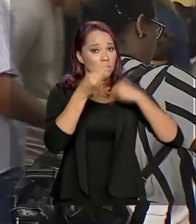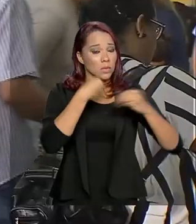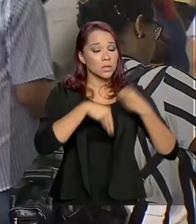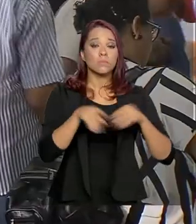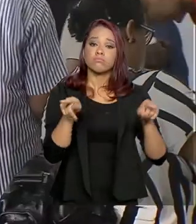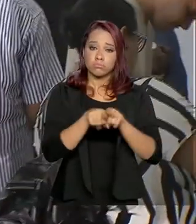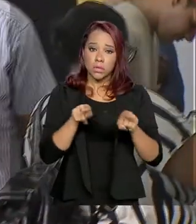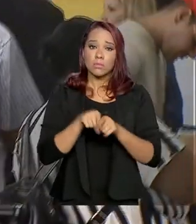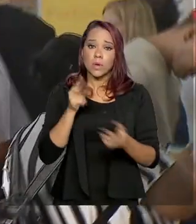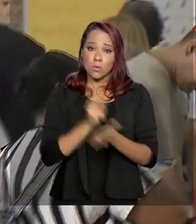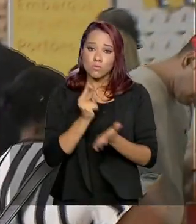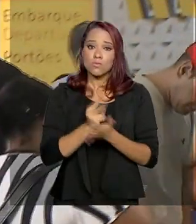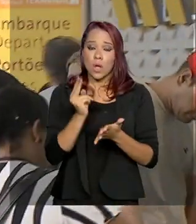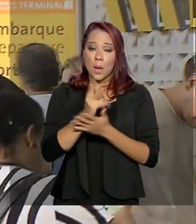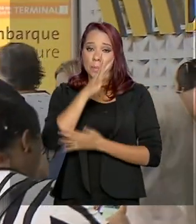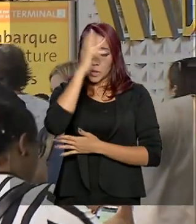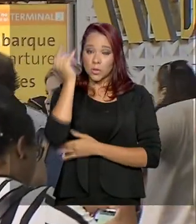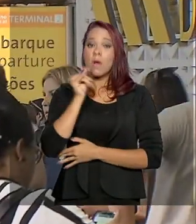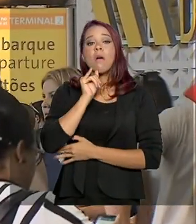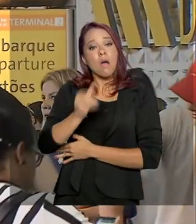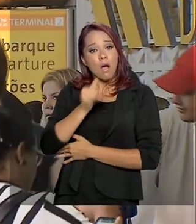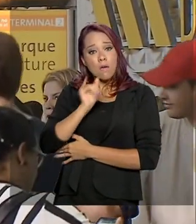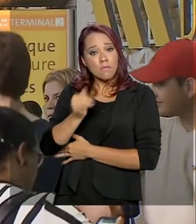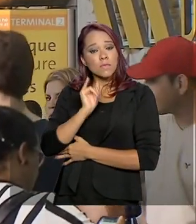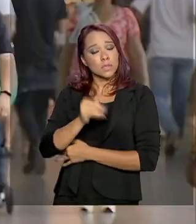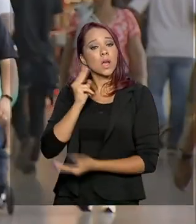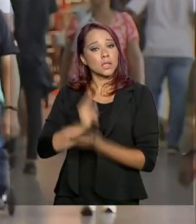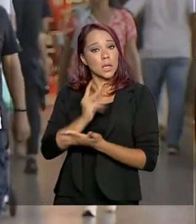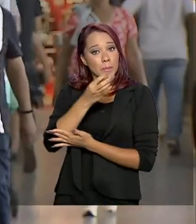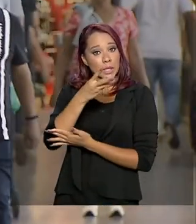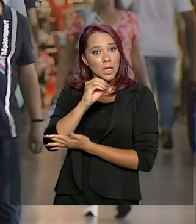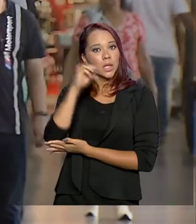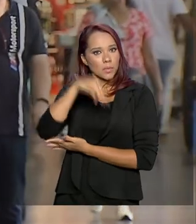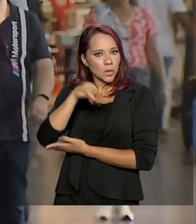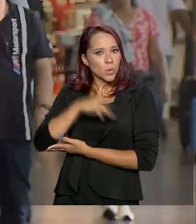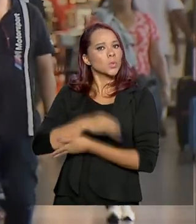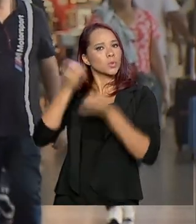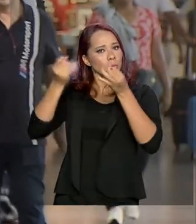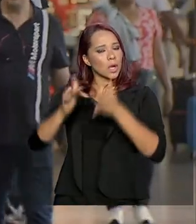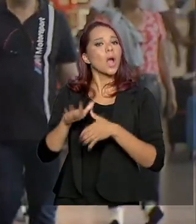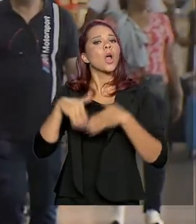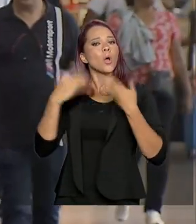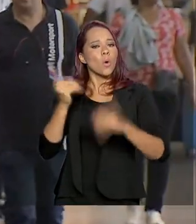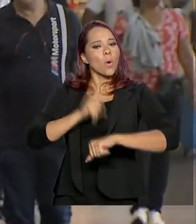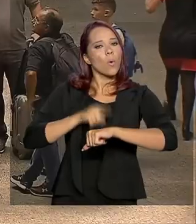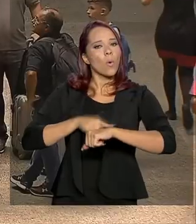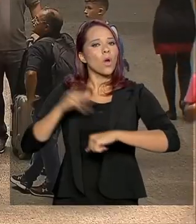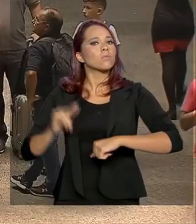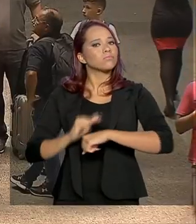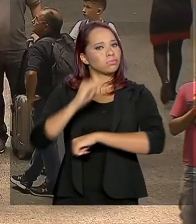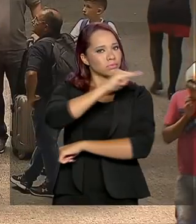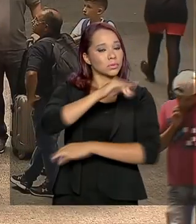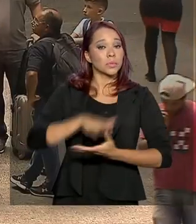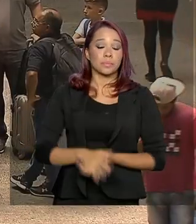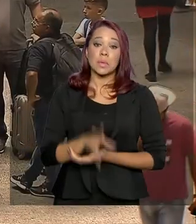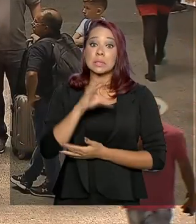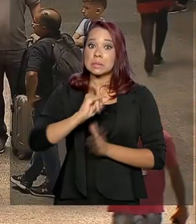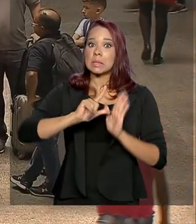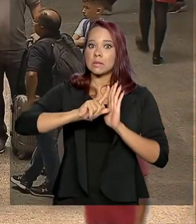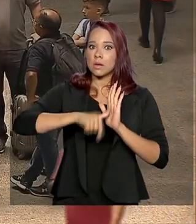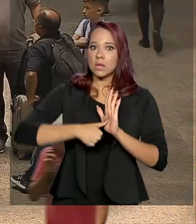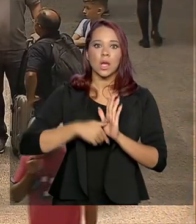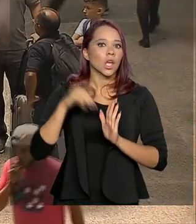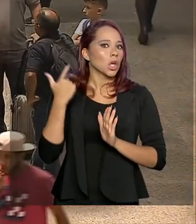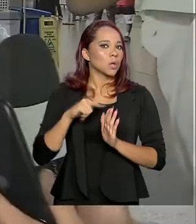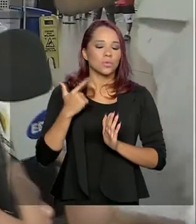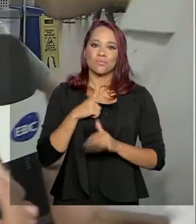além de manter o passageiro informado a cada 30 minutos quanto à previsão de partida dos voos. Mas se atrasar e não